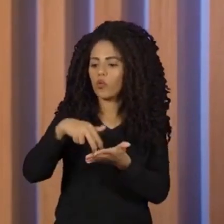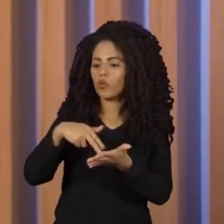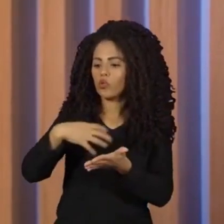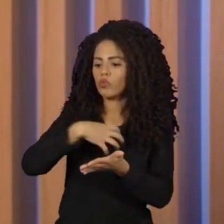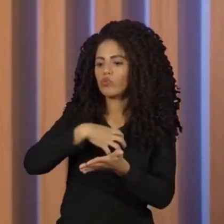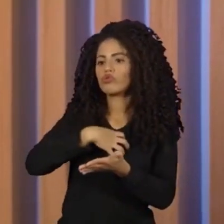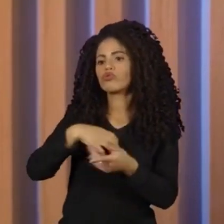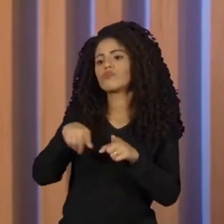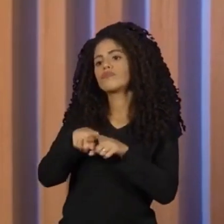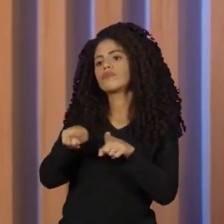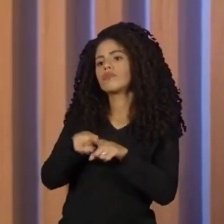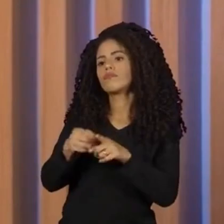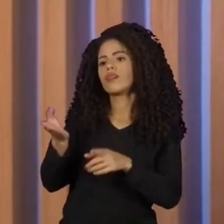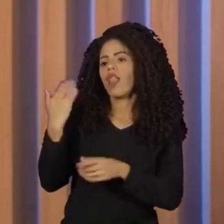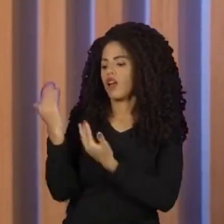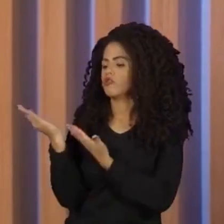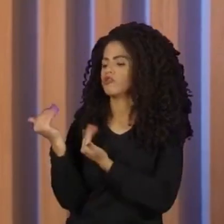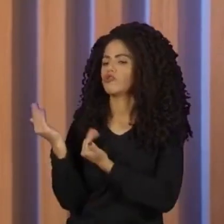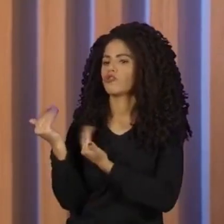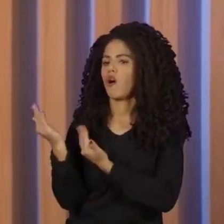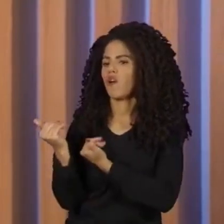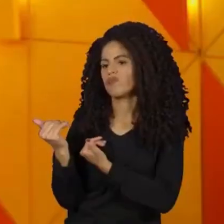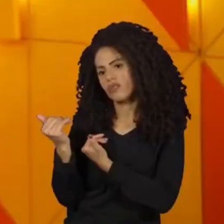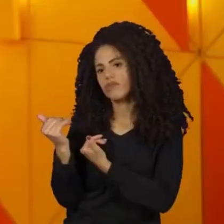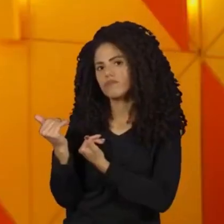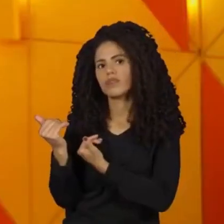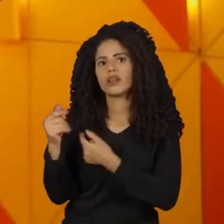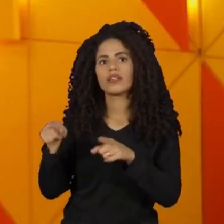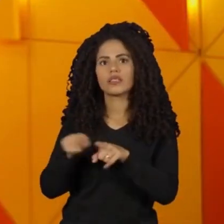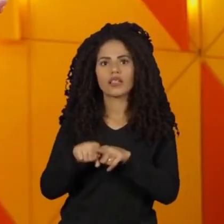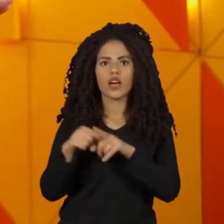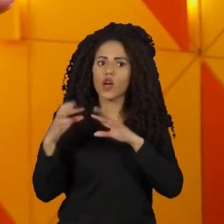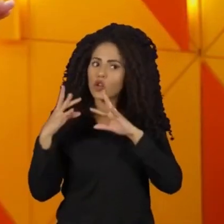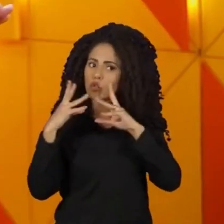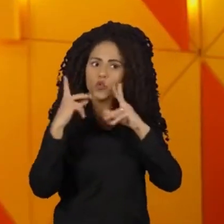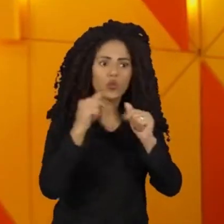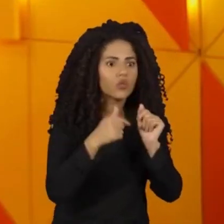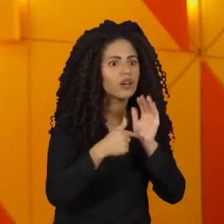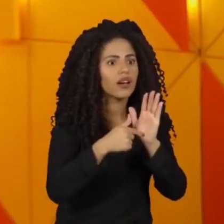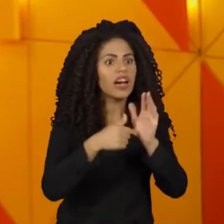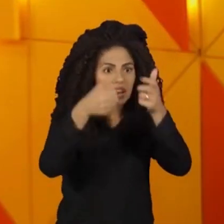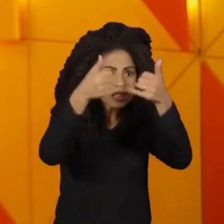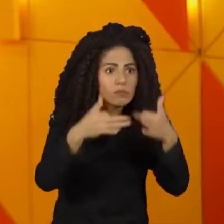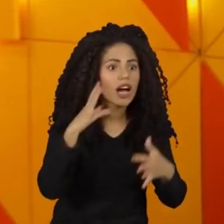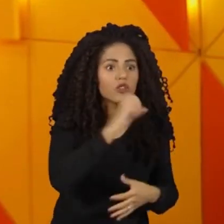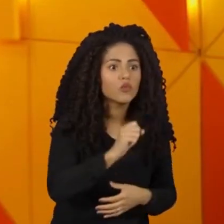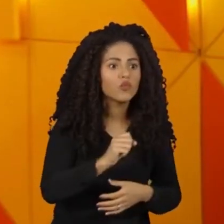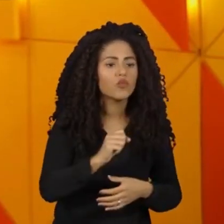juventude chegou no final dos anos 60 que não era muito entrega todas as histórias agora a gente ainda tem muito programa